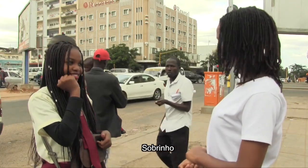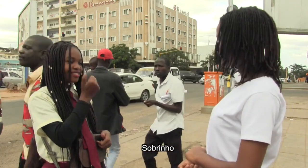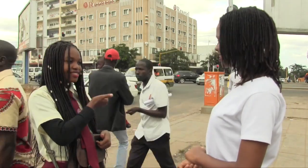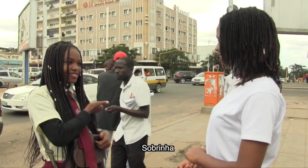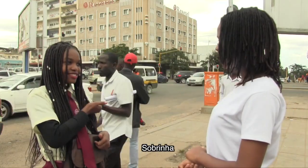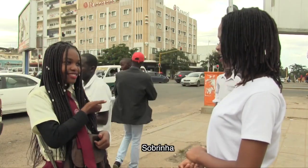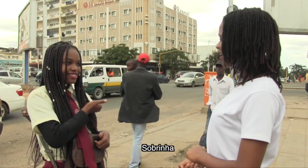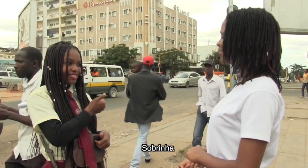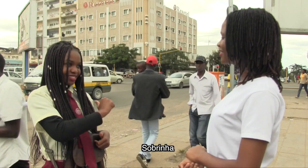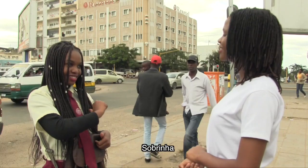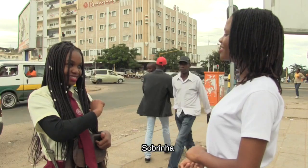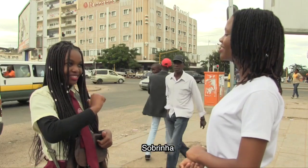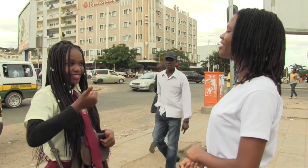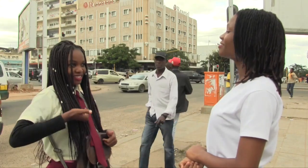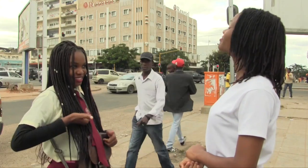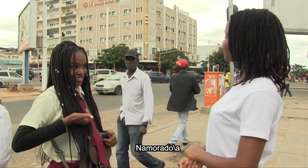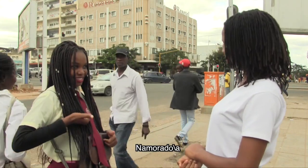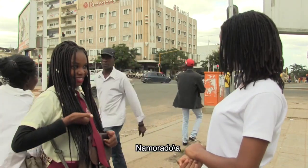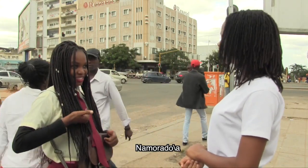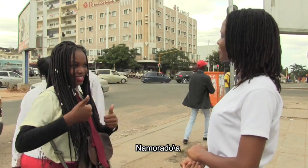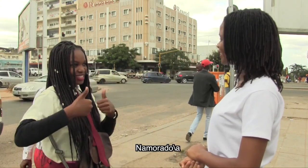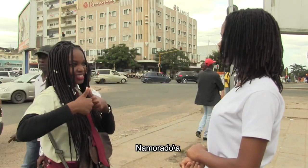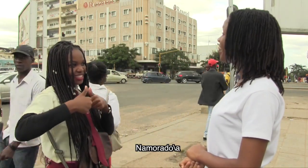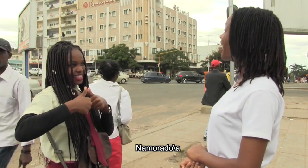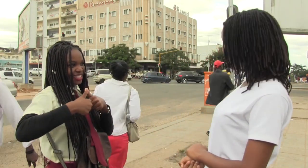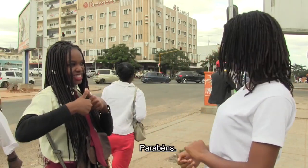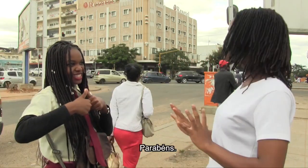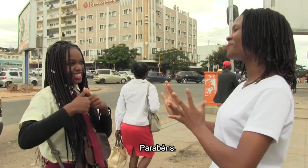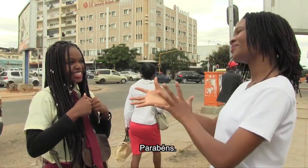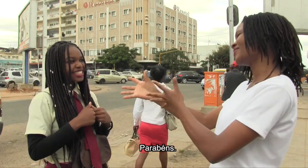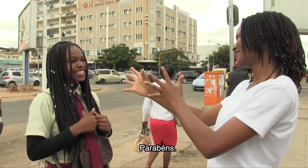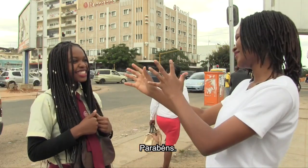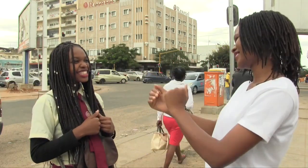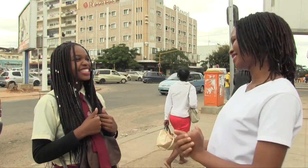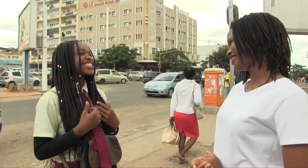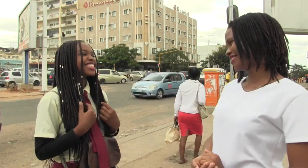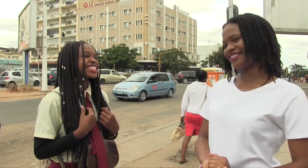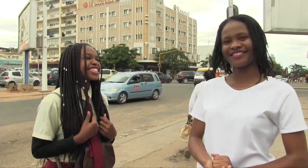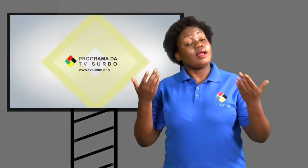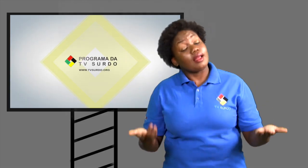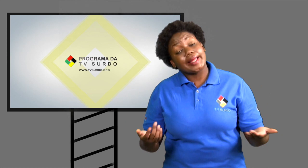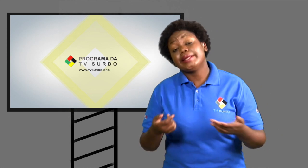Sobrinho, Sobrinha, Namorado. Parabéns.